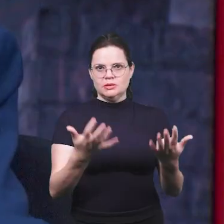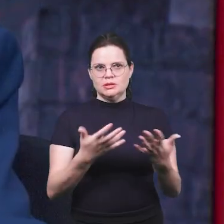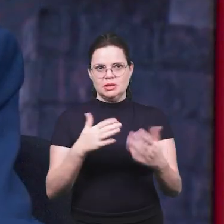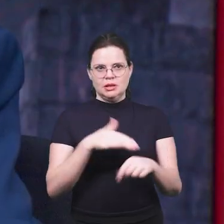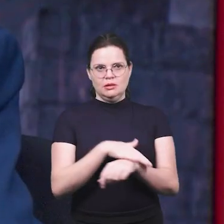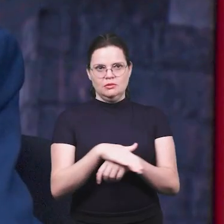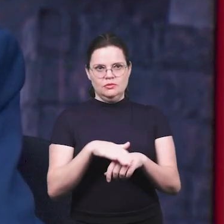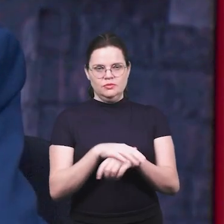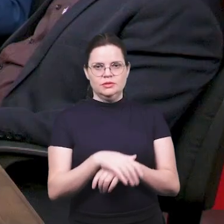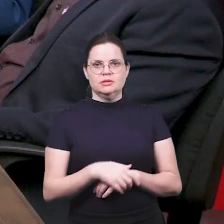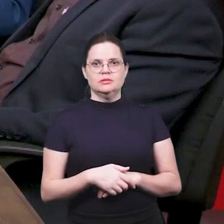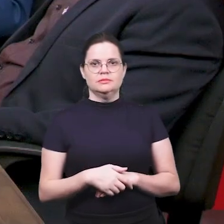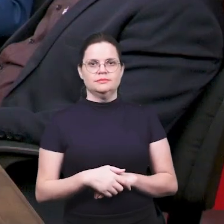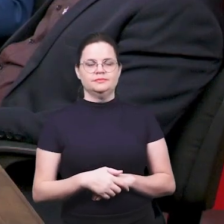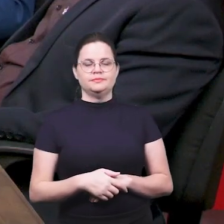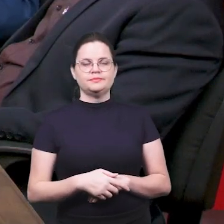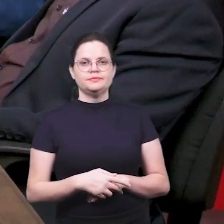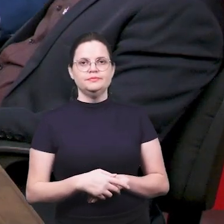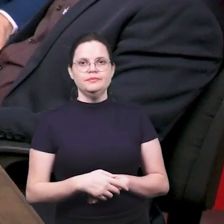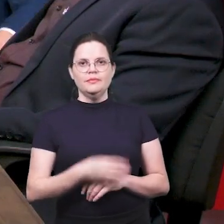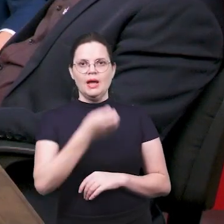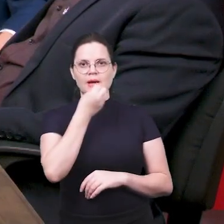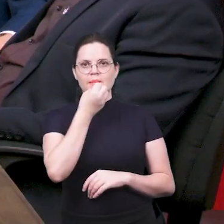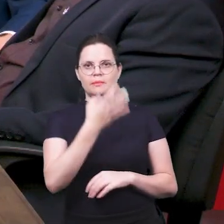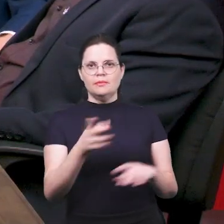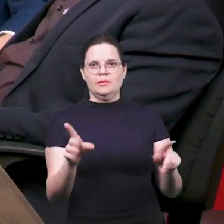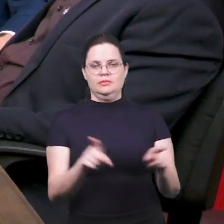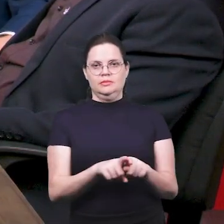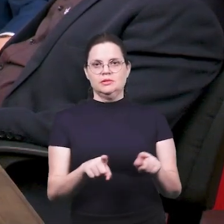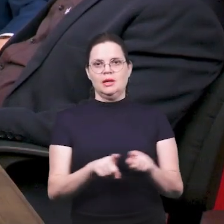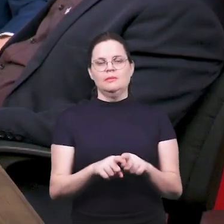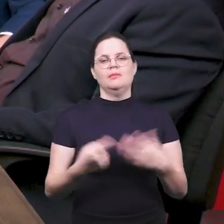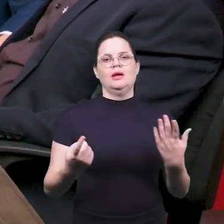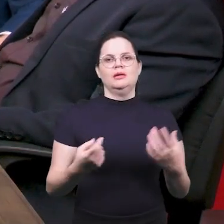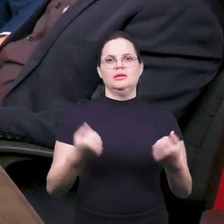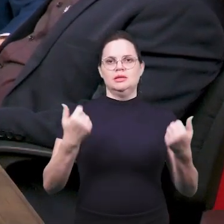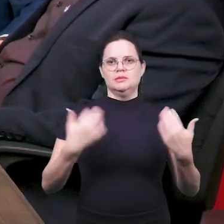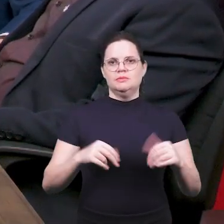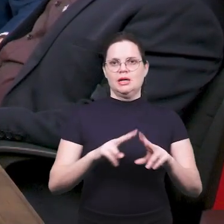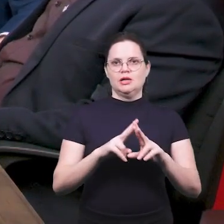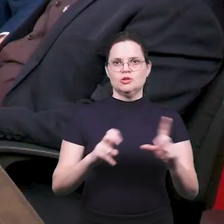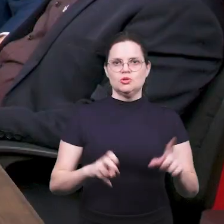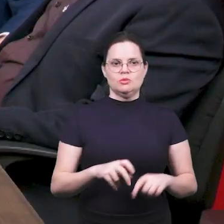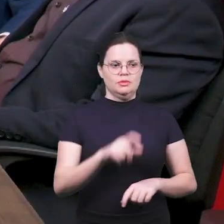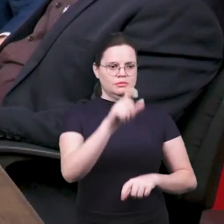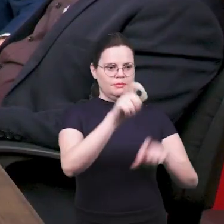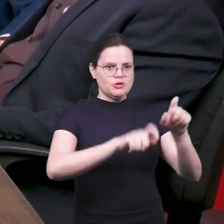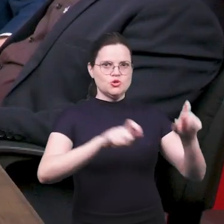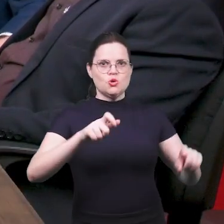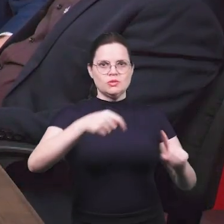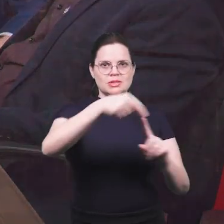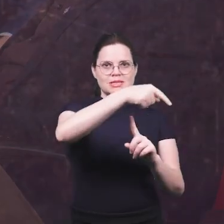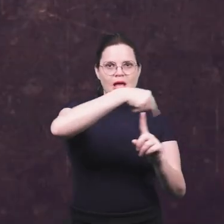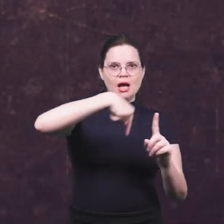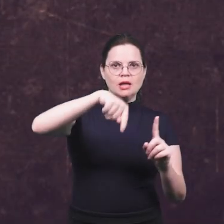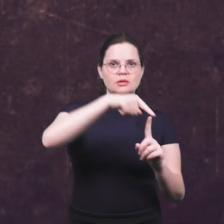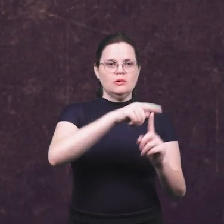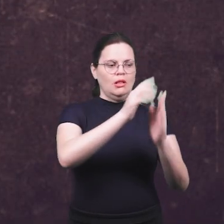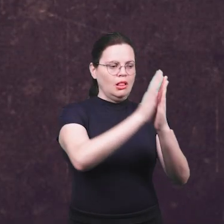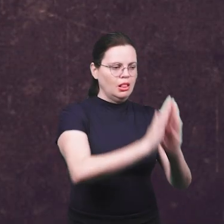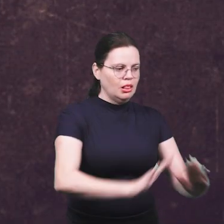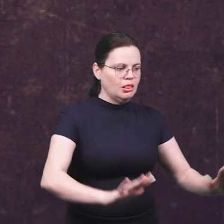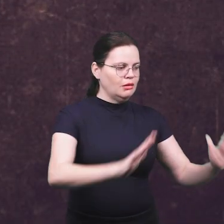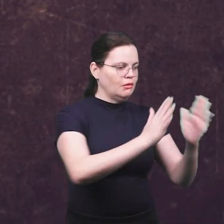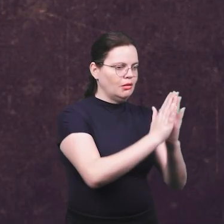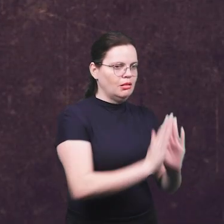falar, pastor Luiz Eugênio? Era bom fazer menção também à veneração pelos santos. A Bíblia diz aqui em 1 Timóteo 2,5, só há um